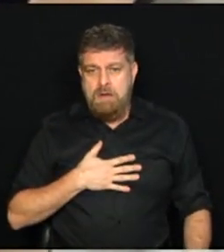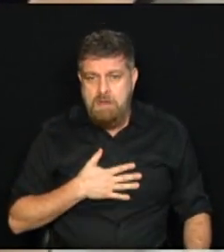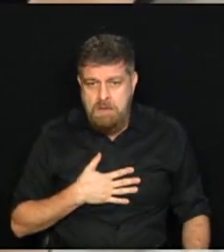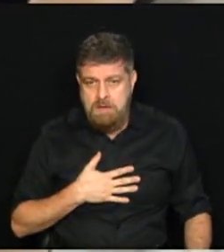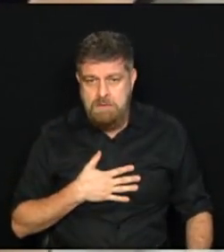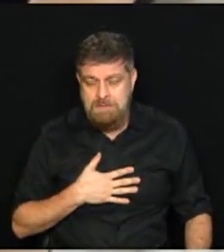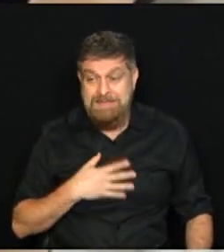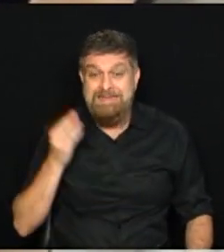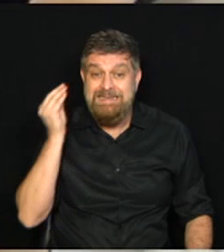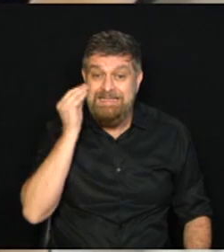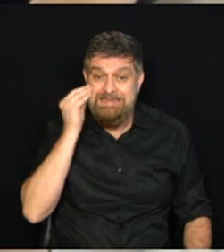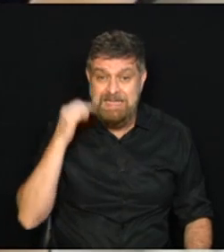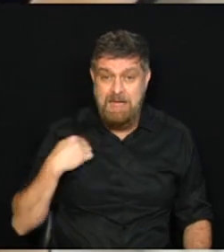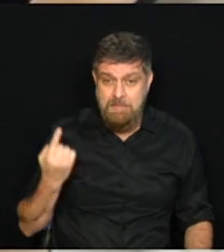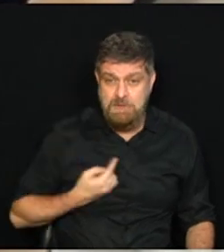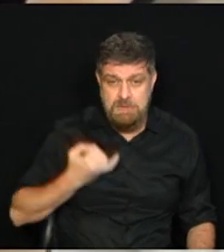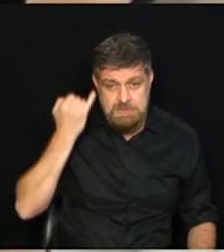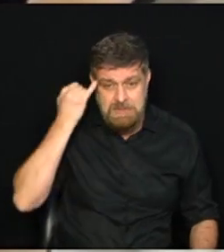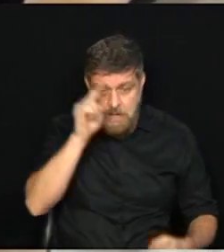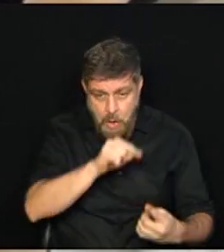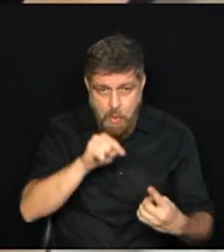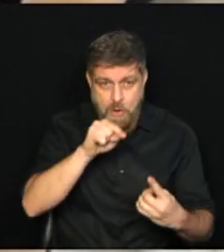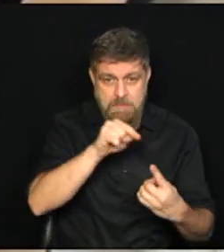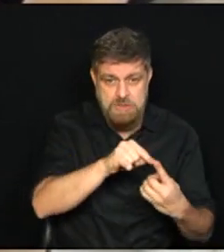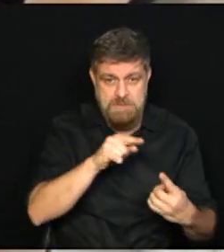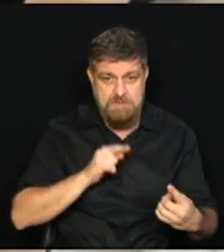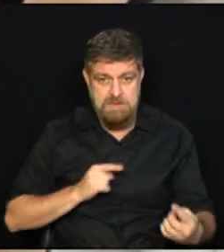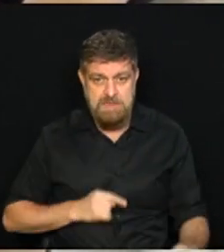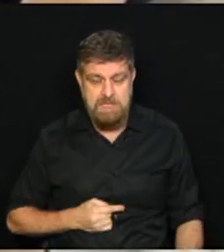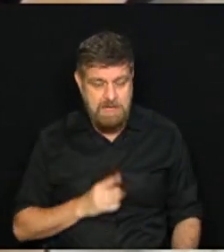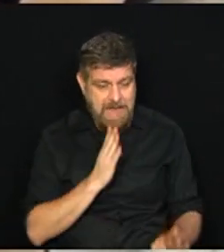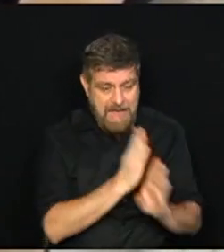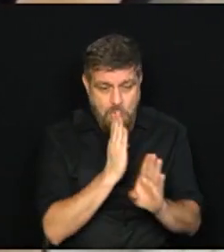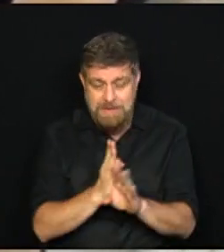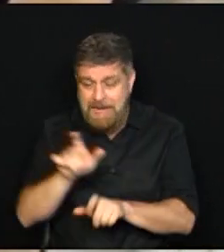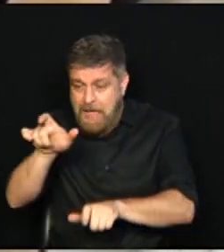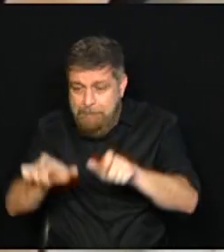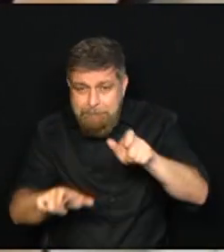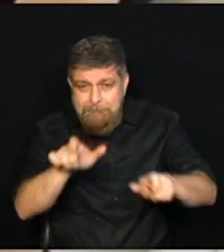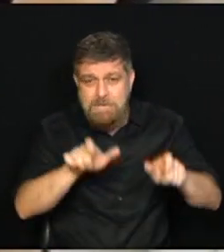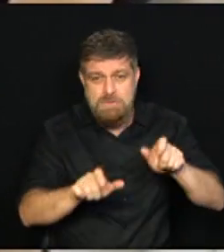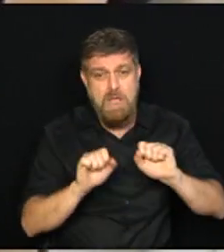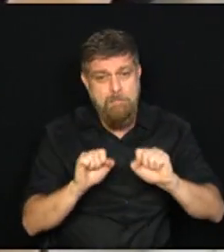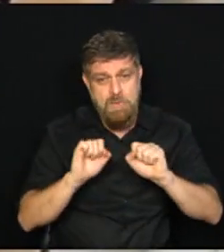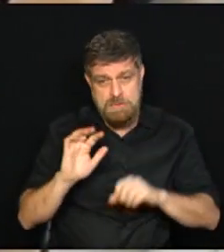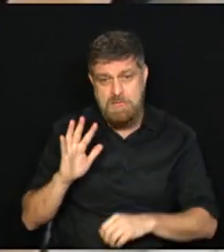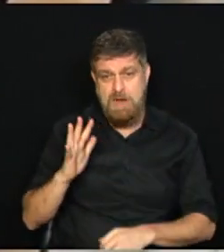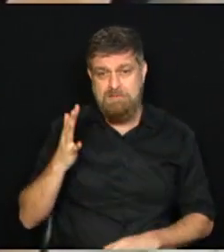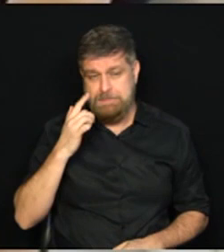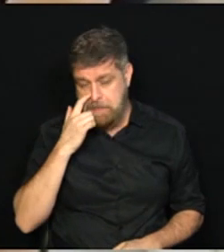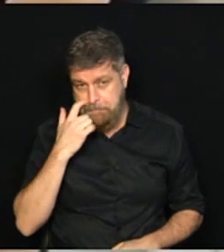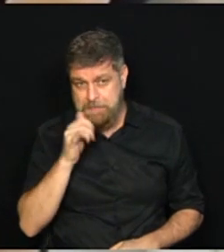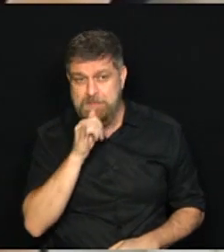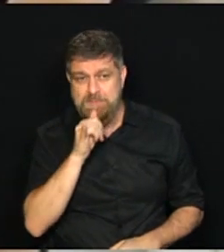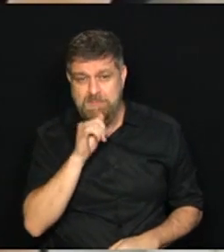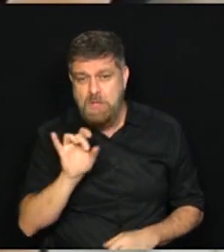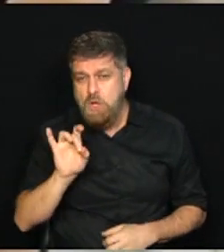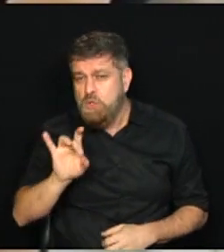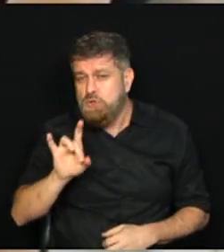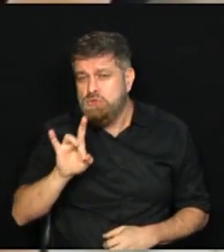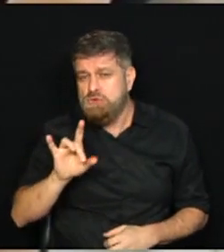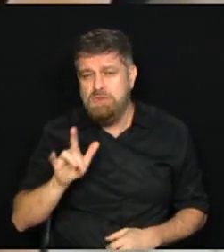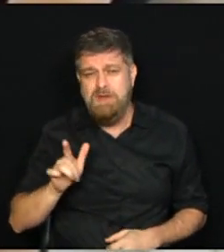mais capacidade de captar pessoas, eventualmente, que estejam, por exemplo, só com